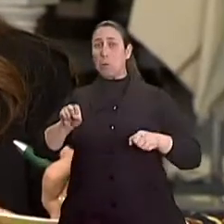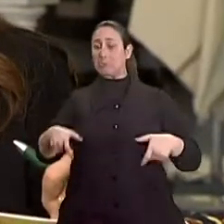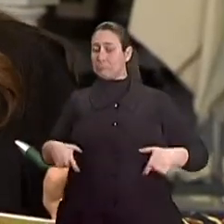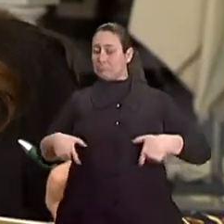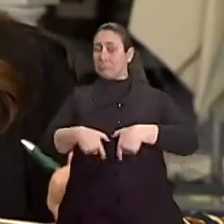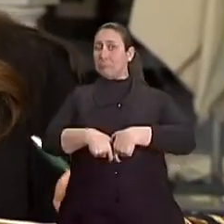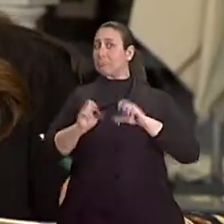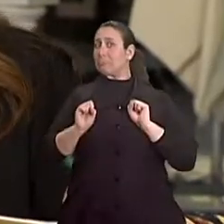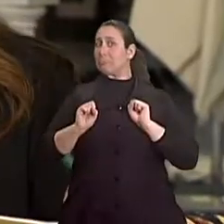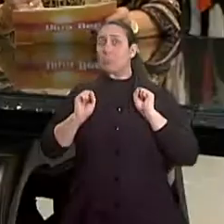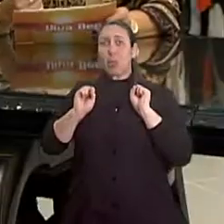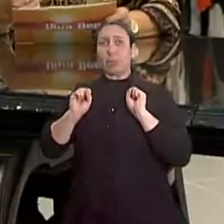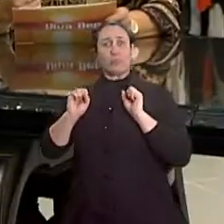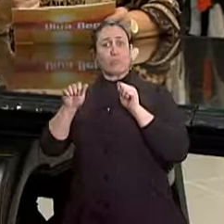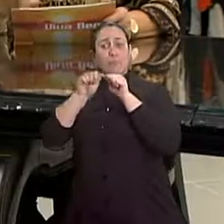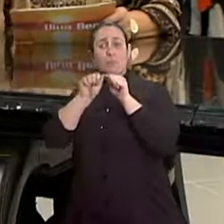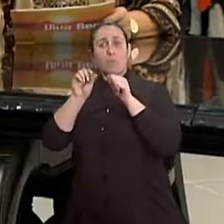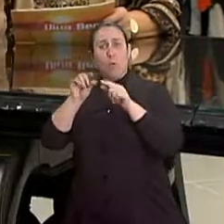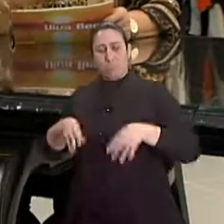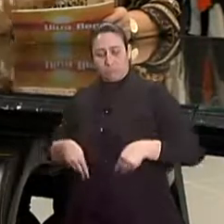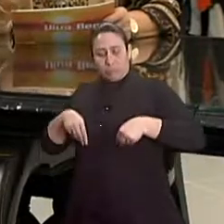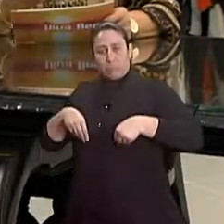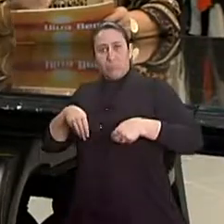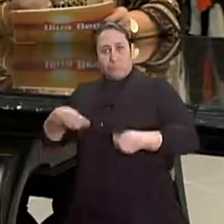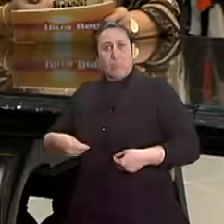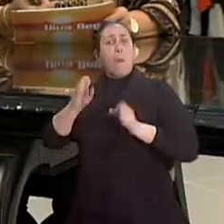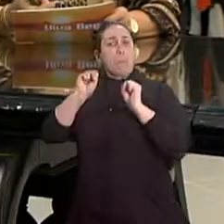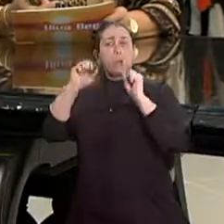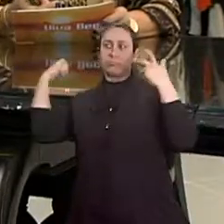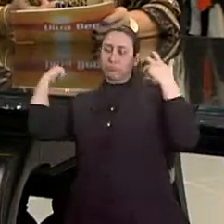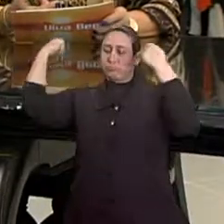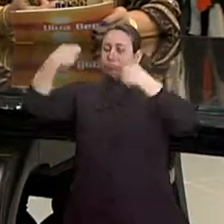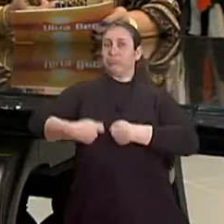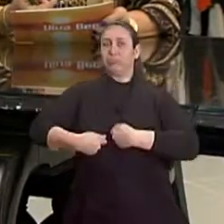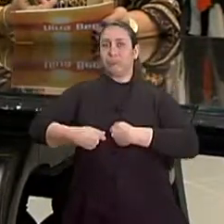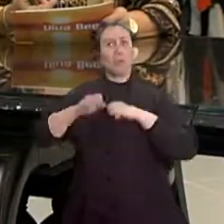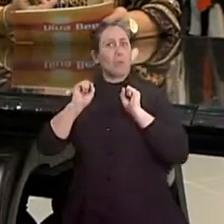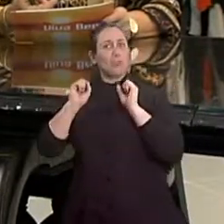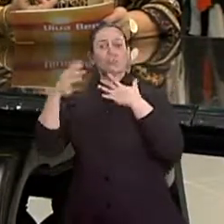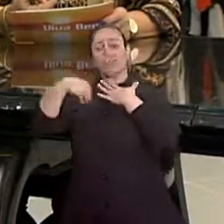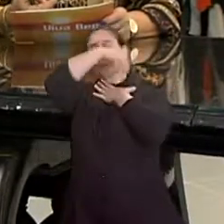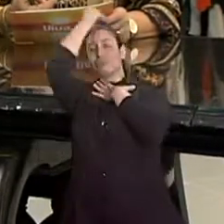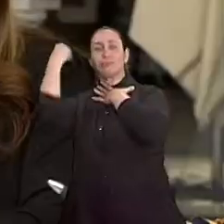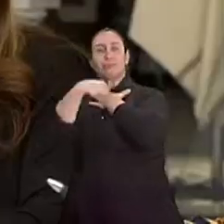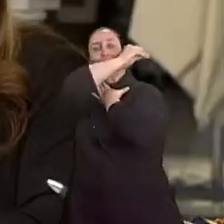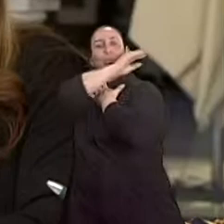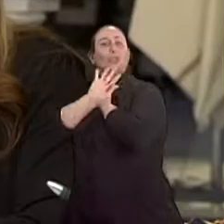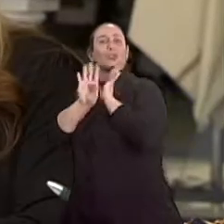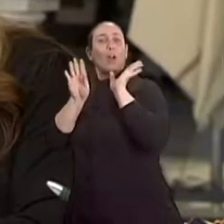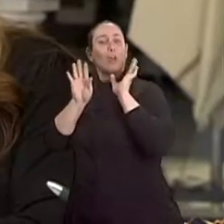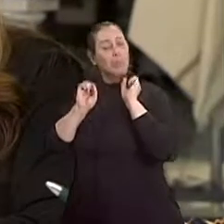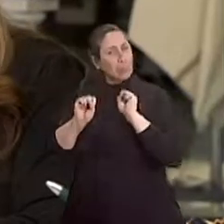aquele ali e fazer uma túnica mais curta. E ela pode botar um echarpe também naquele vestido? Fica lindo, fica lindo. Isso aí,